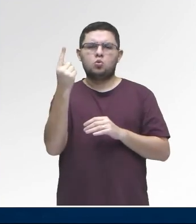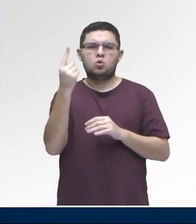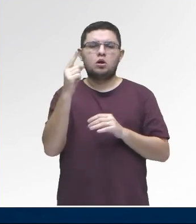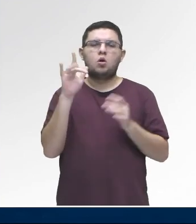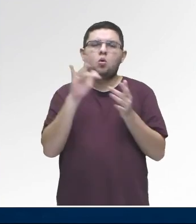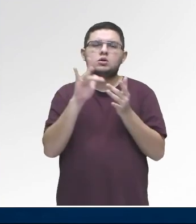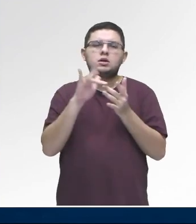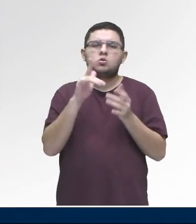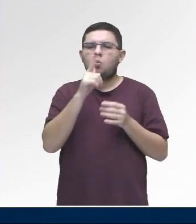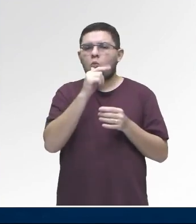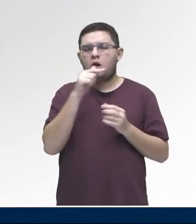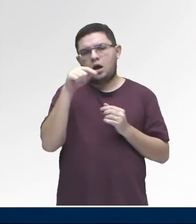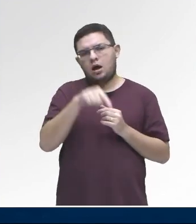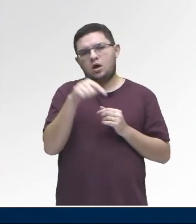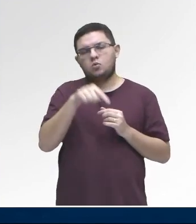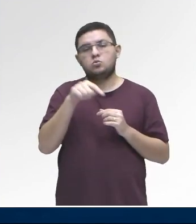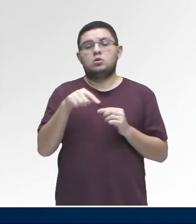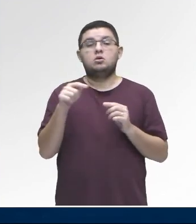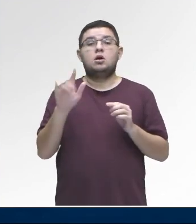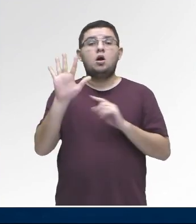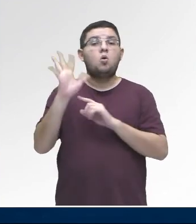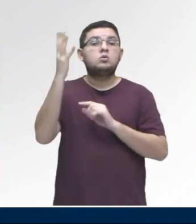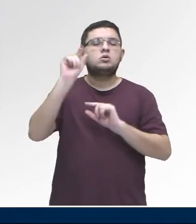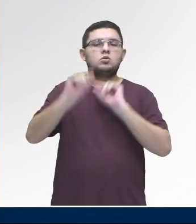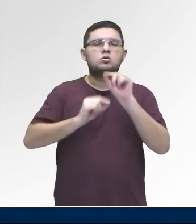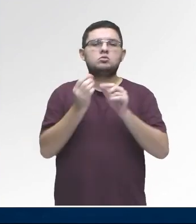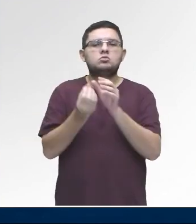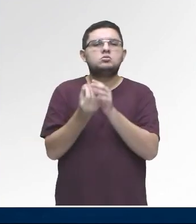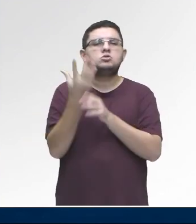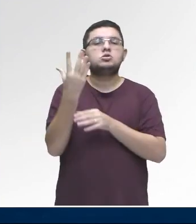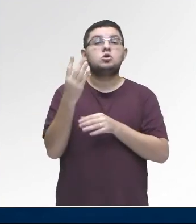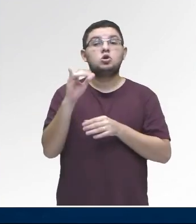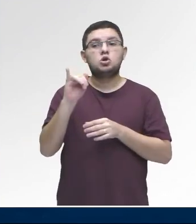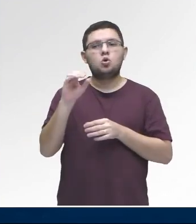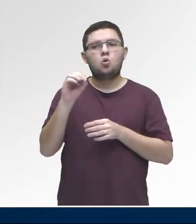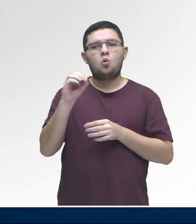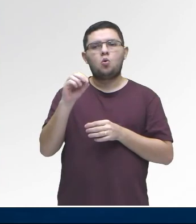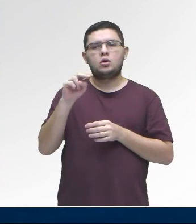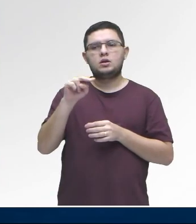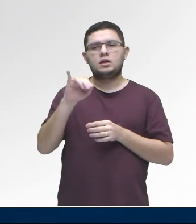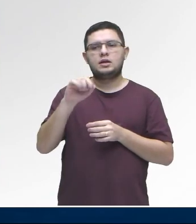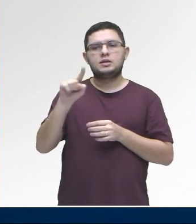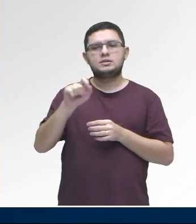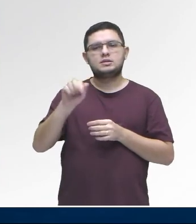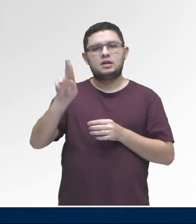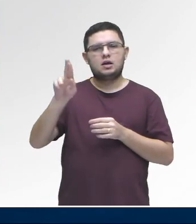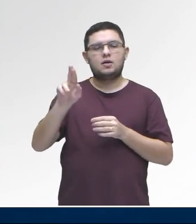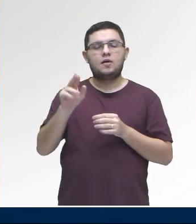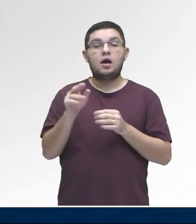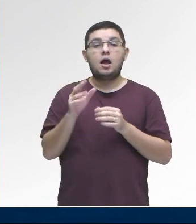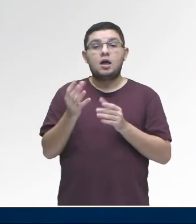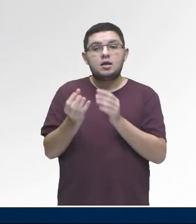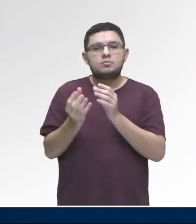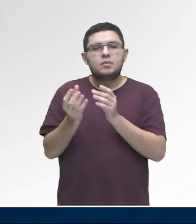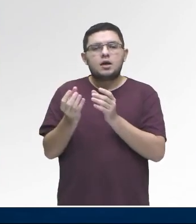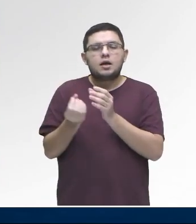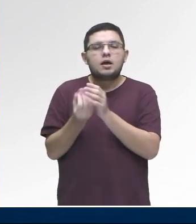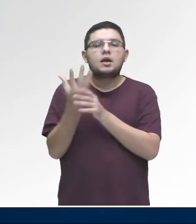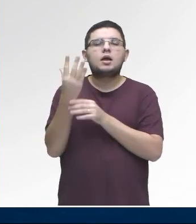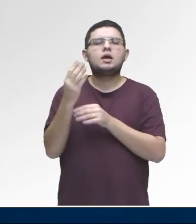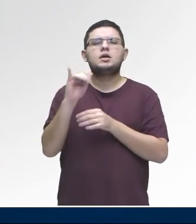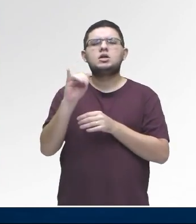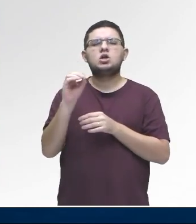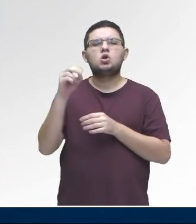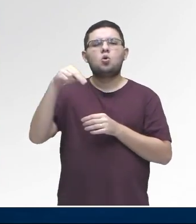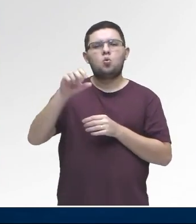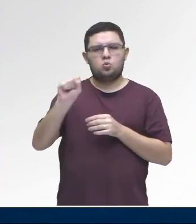de água, ele vai ionizar e vai formar íons, sendo que o íon